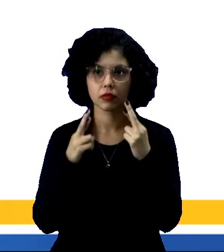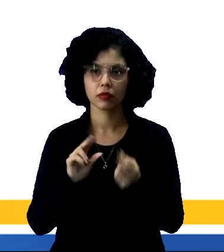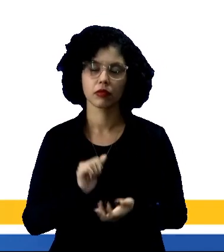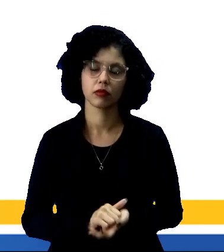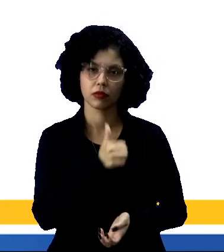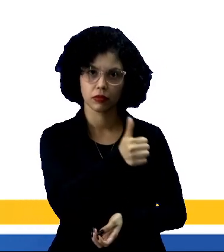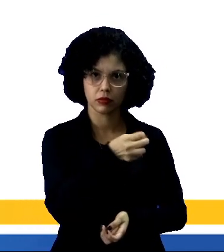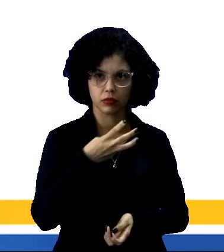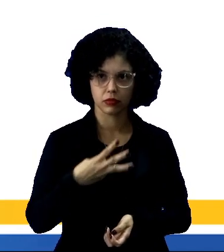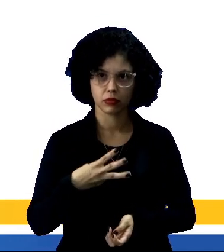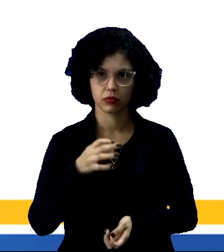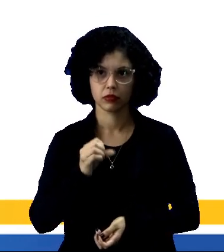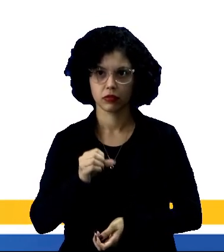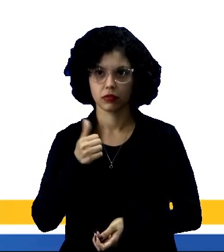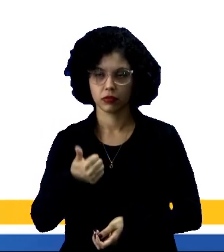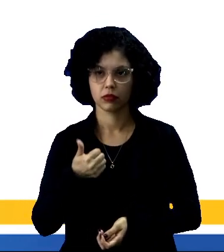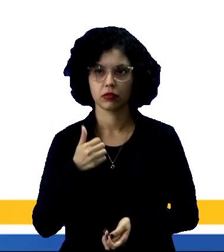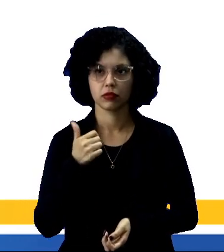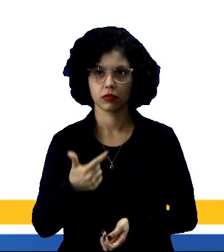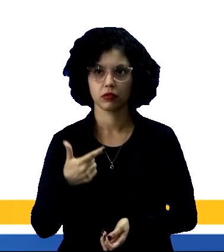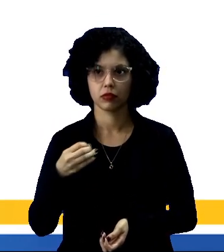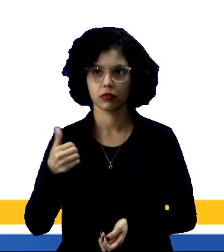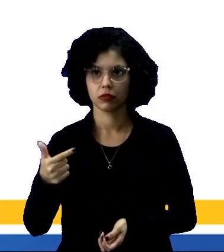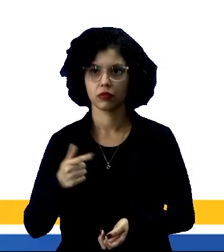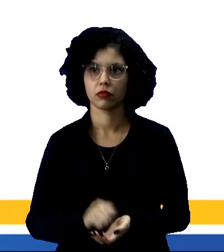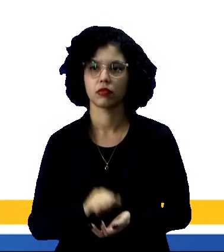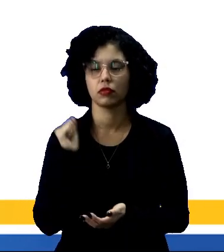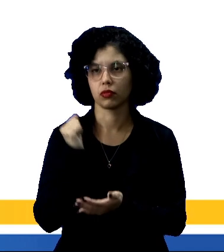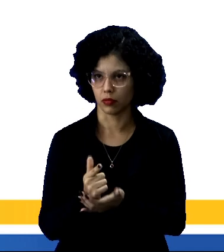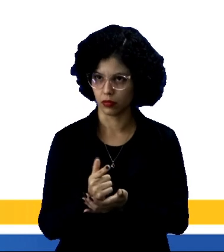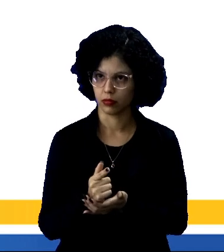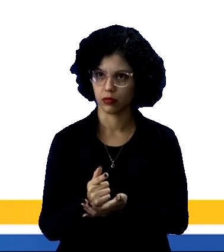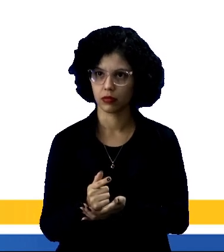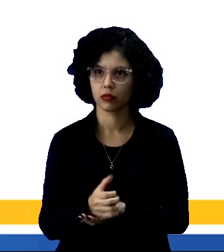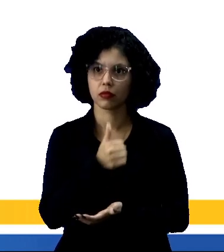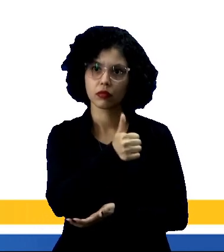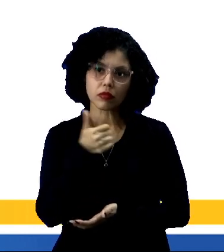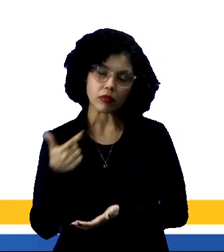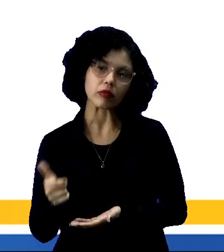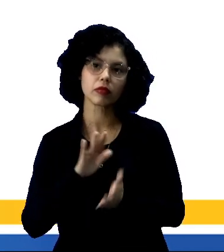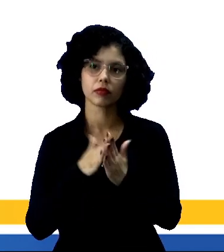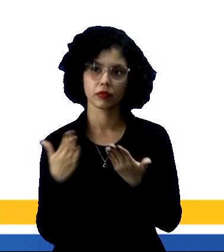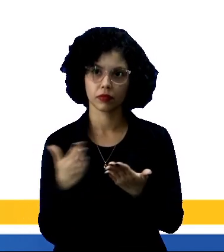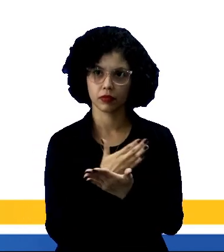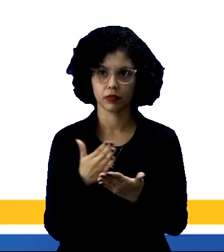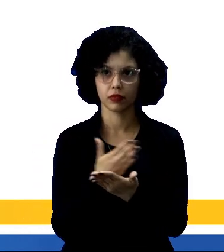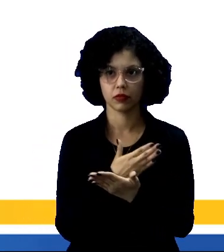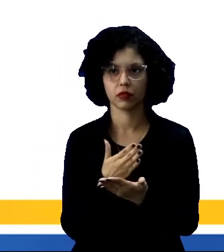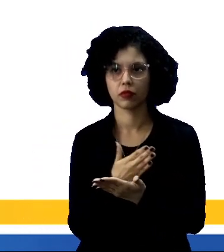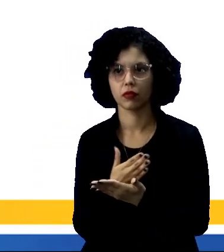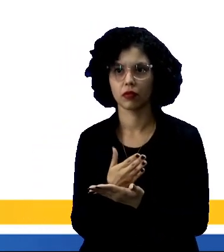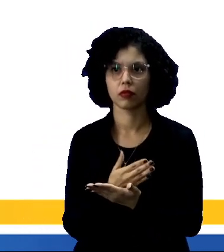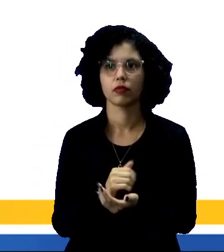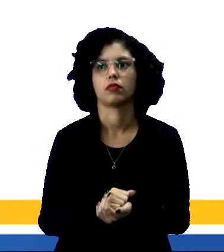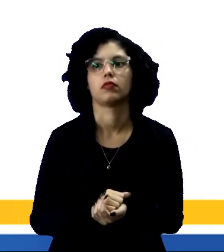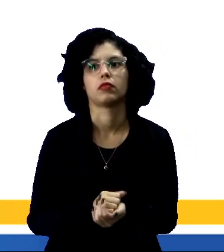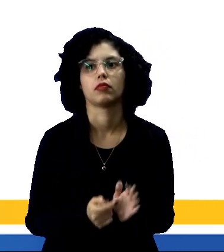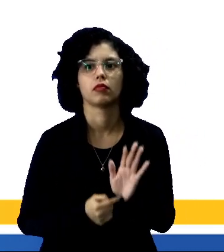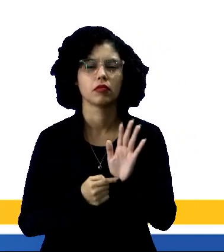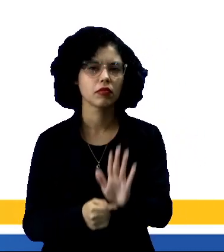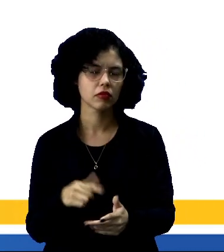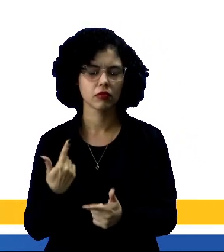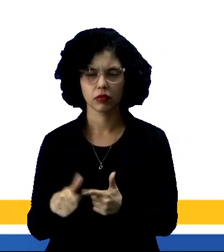seguinte reclamação. Dia 13 de janeiro de 2021, comprei neste estabelecimento 12 cadernos escolares